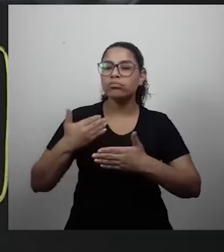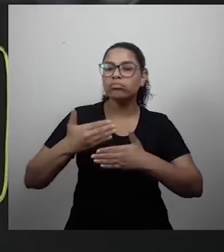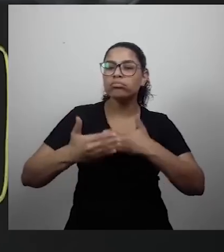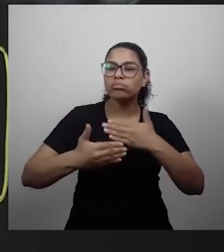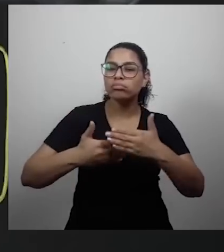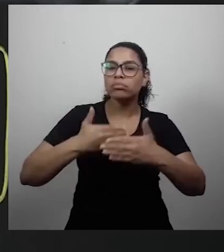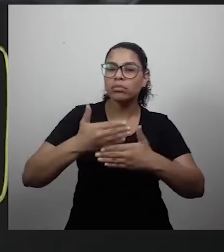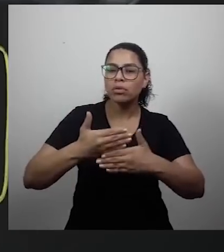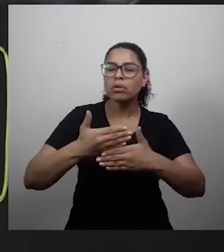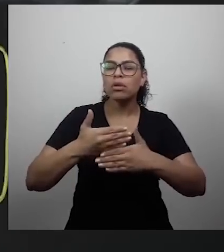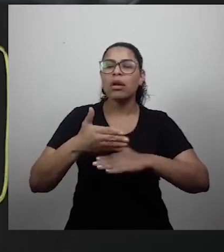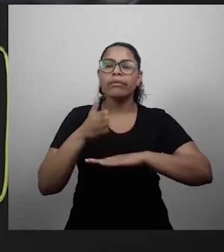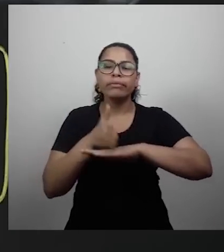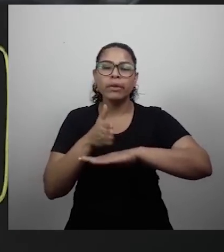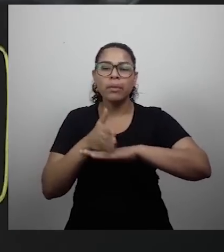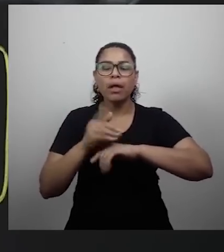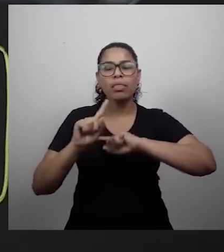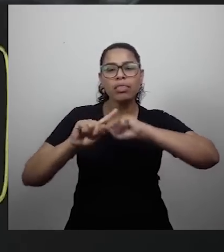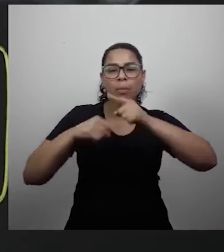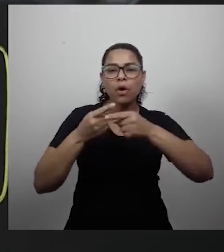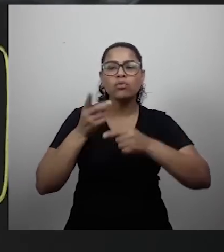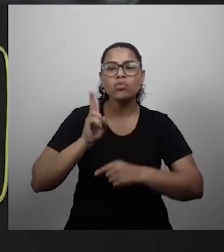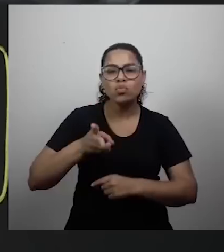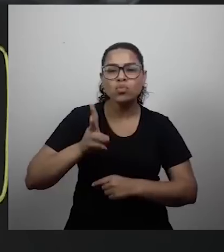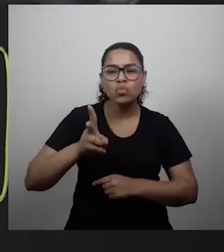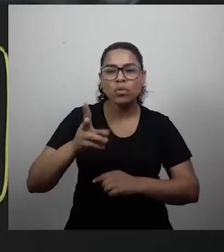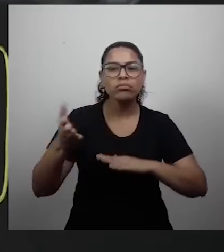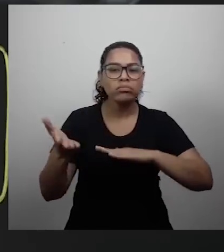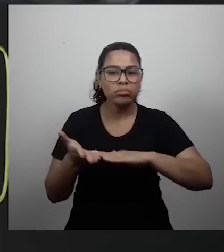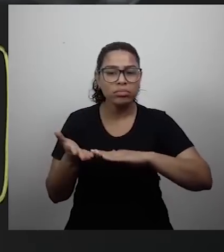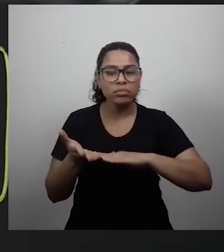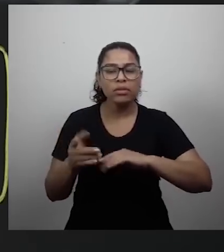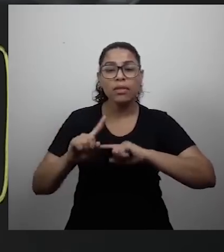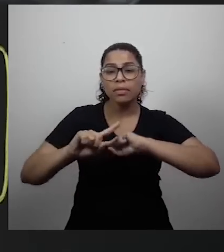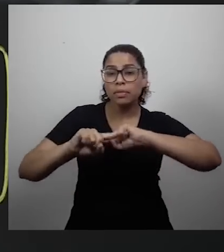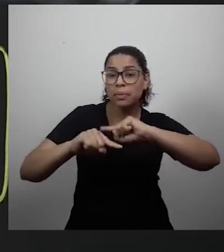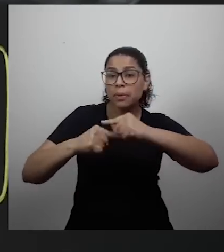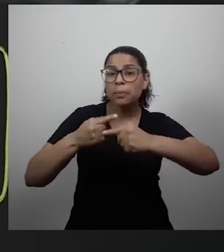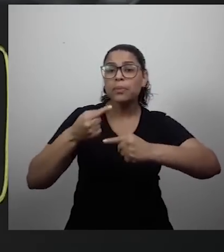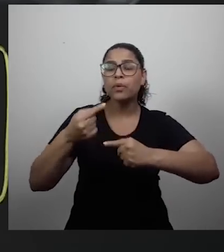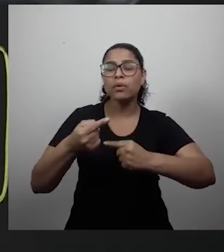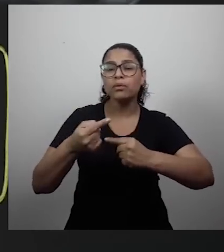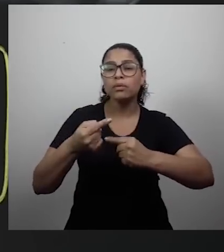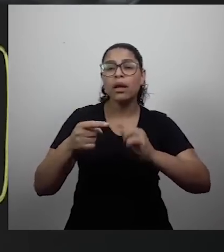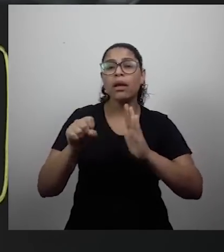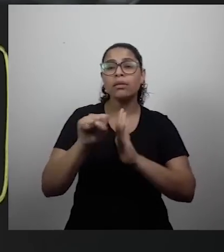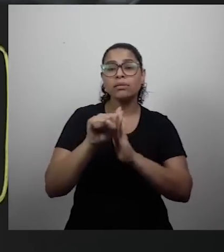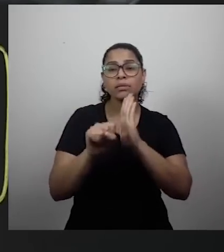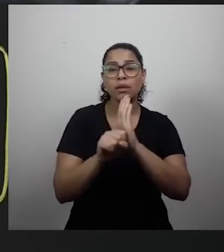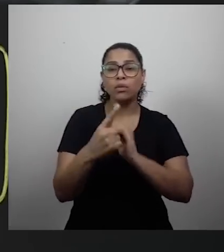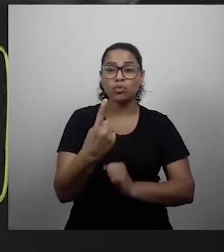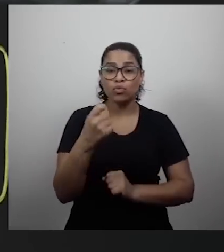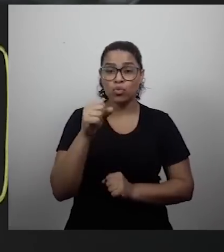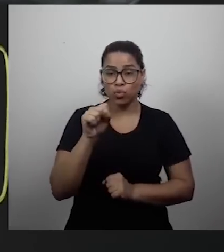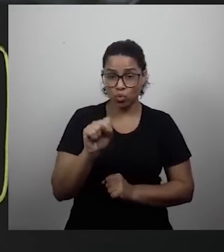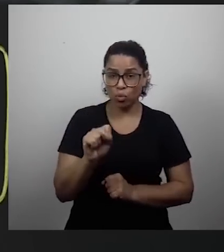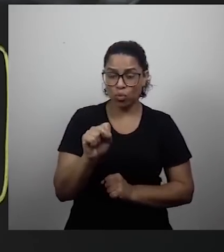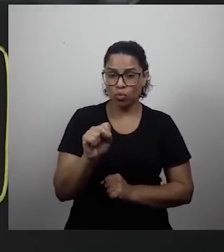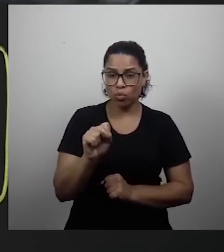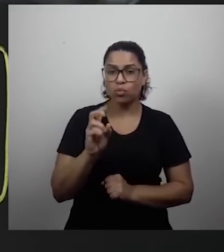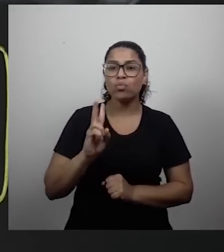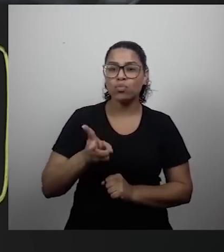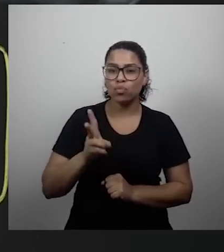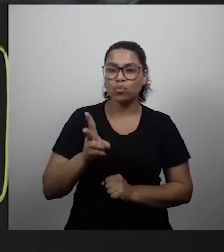corporações de ofício na Idade Média, e ele continua pela Idade Moderna, e era o predominante até o século XVIII